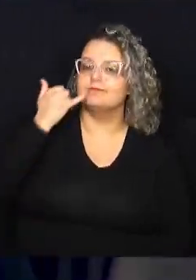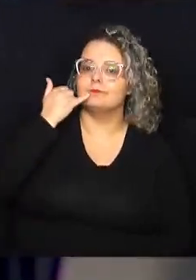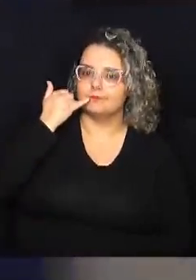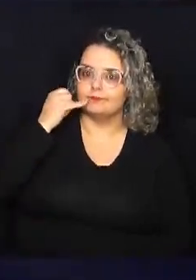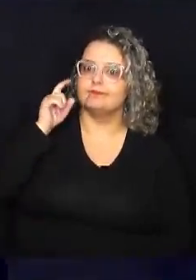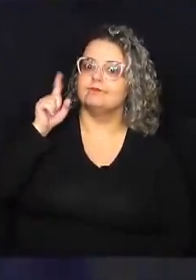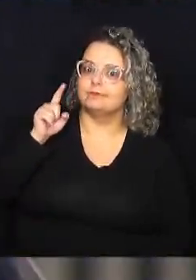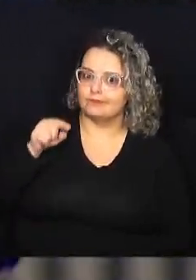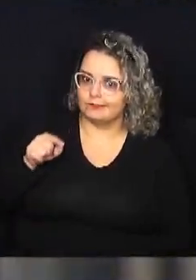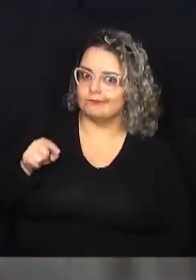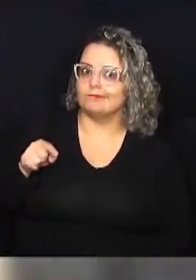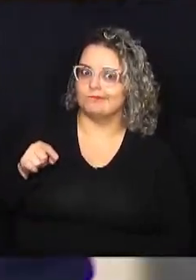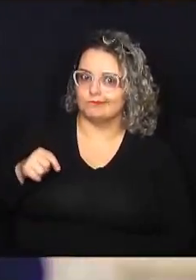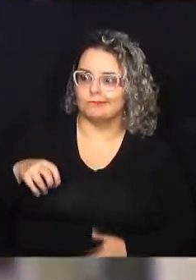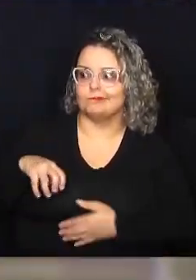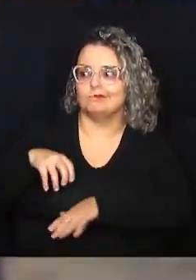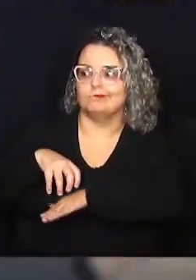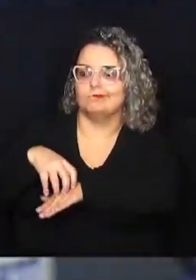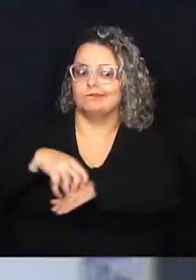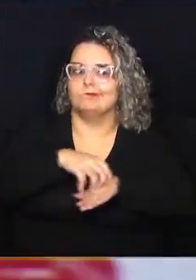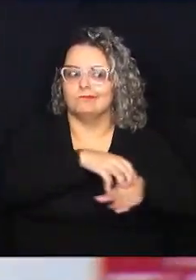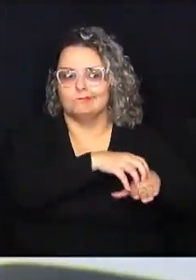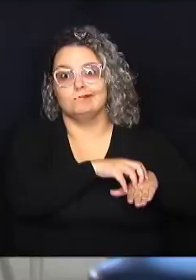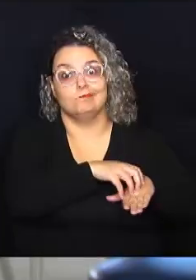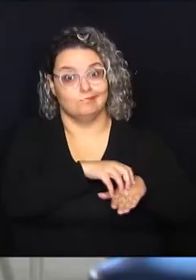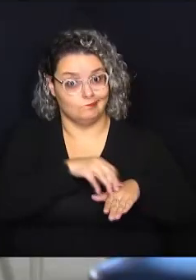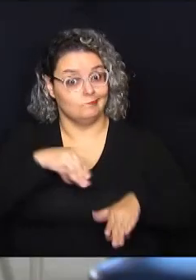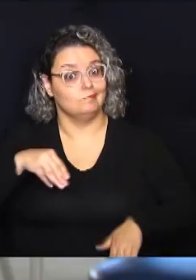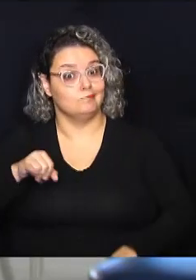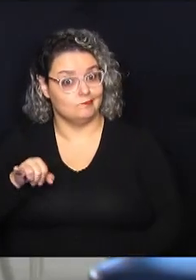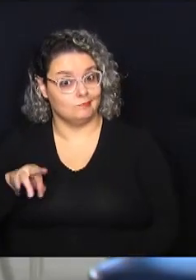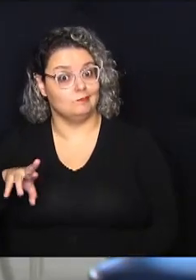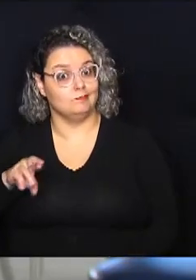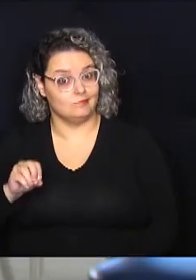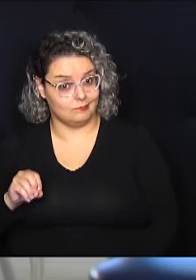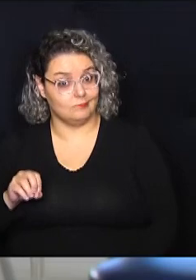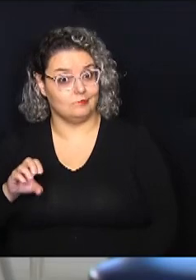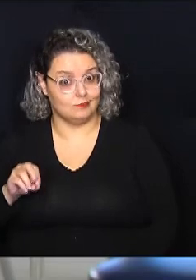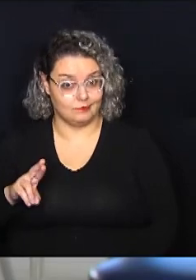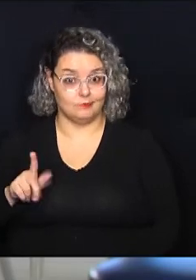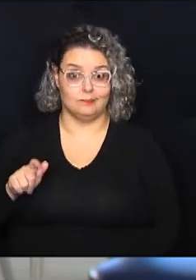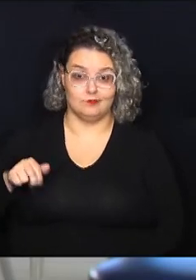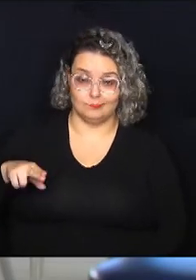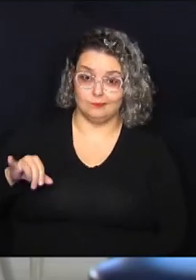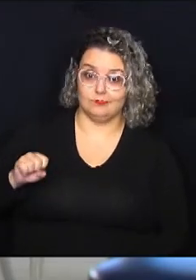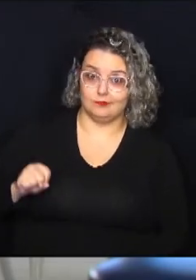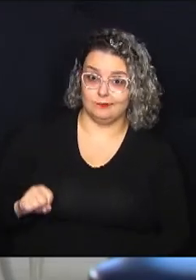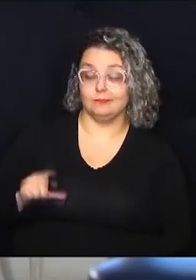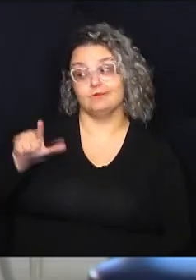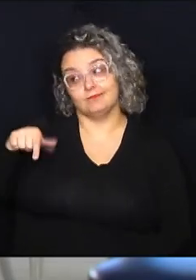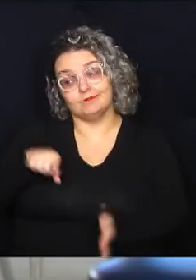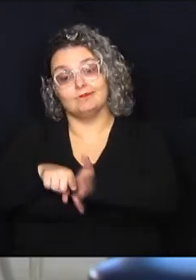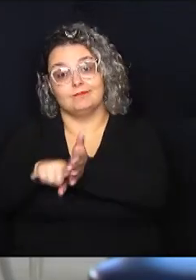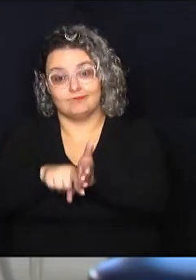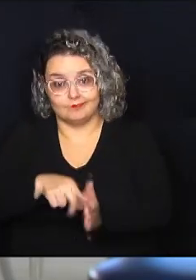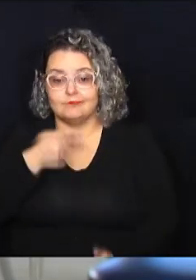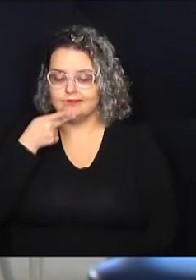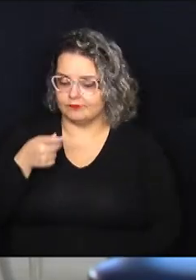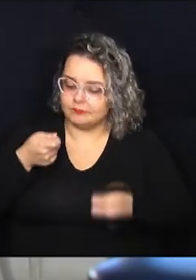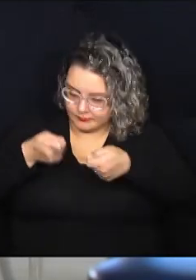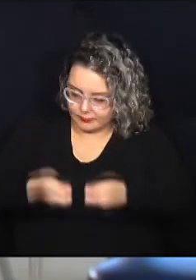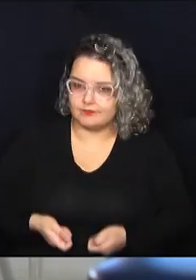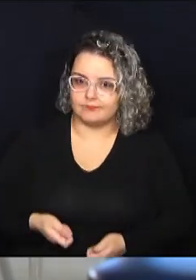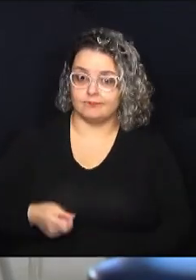um veículo de transporte para os microorganismos Depois dessa pesquisa eu posso dizer com categoria que sim